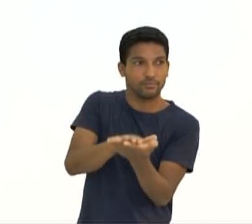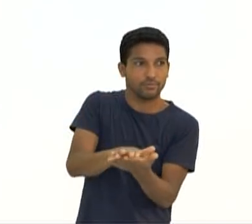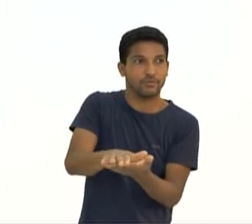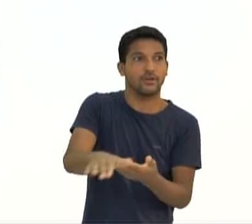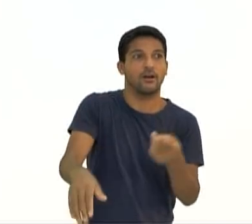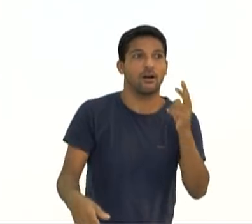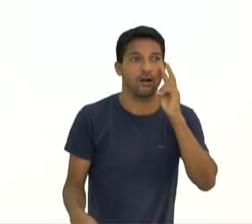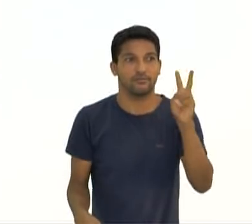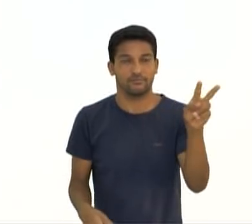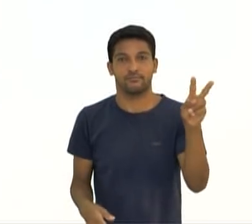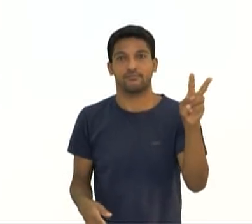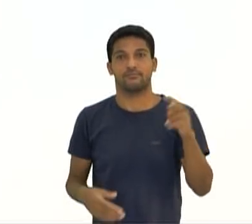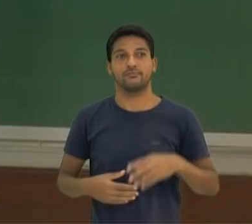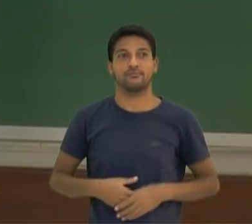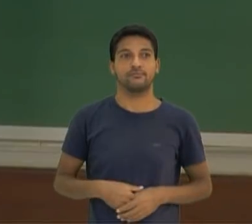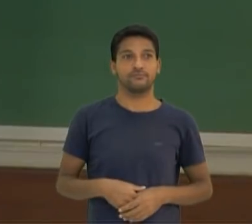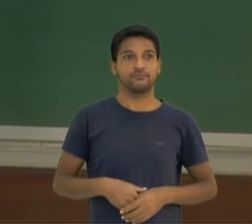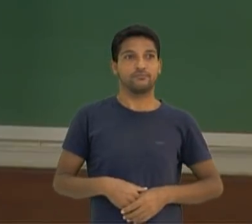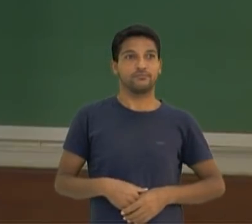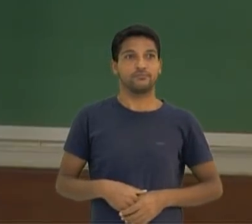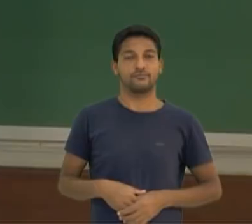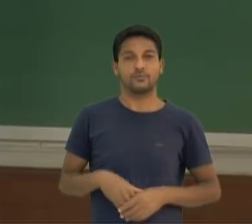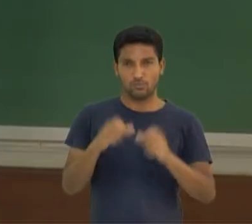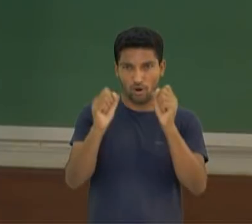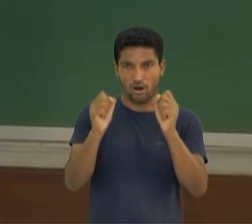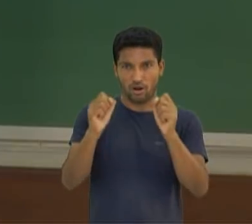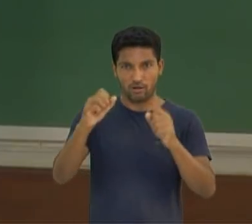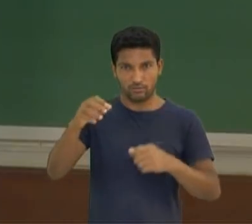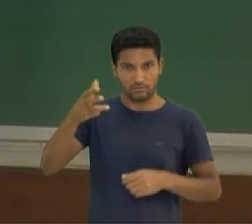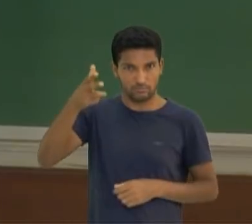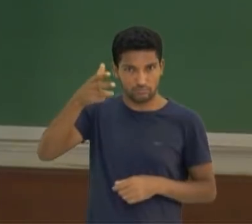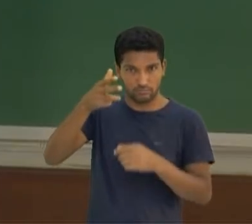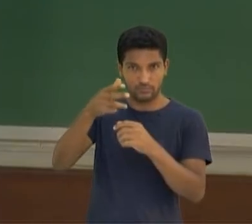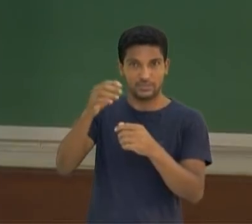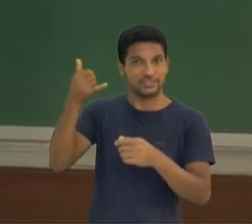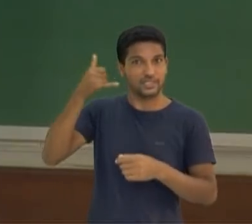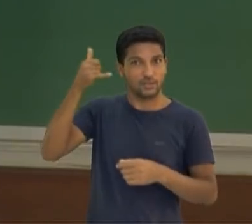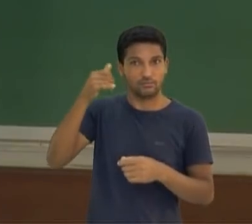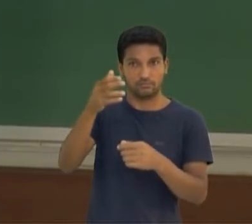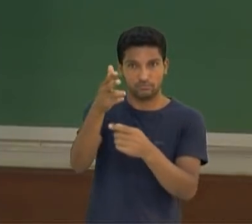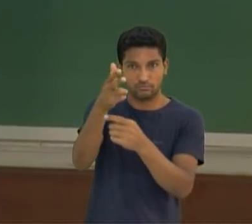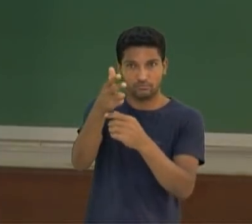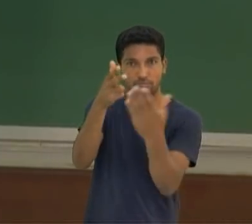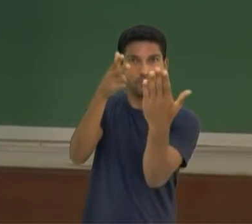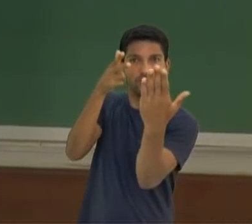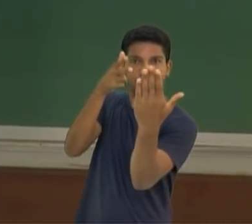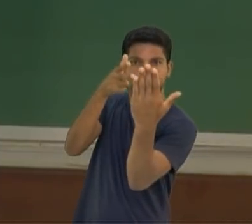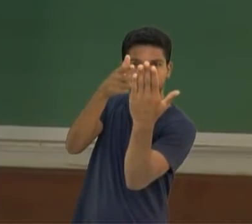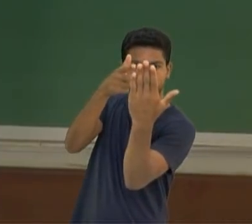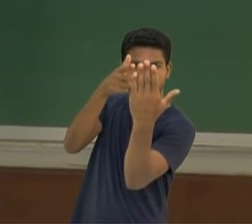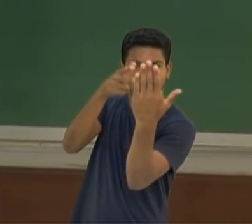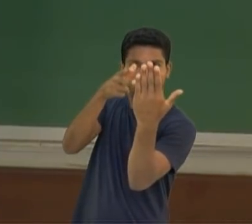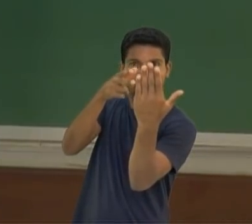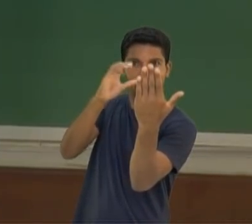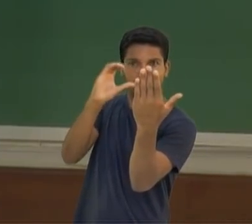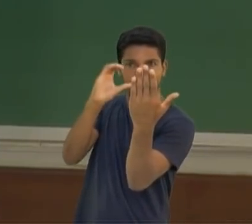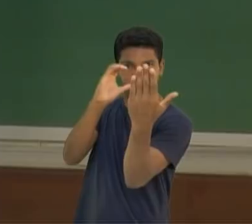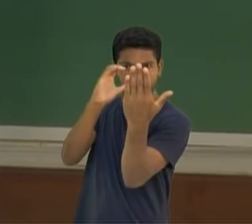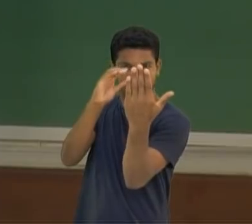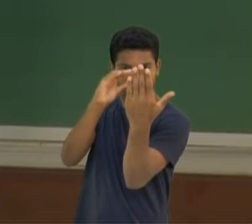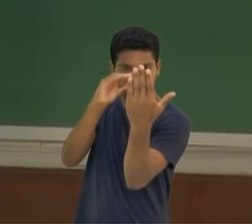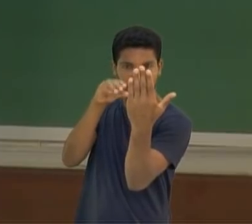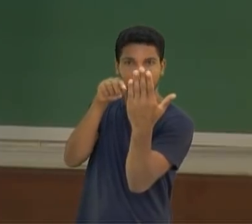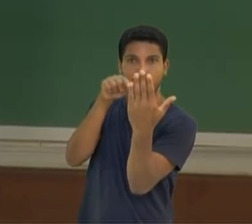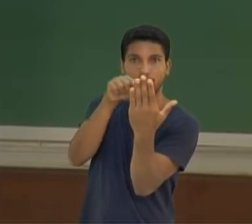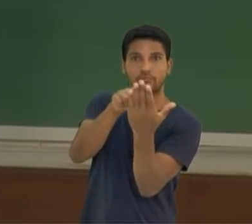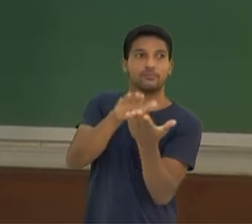Fica mais ou menos assim, né? Você imprime na forma de um dado, né? E você monta ele, certo? Você monta ele e